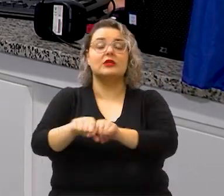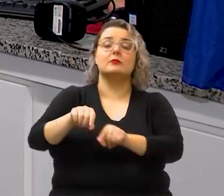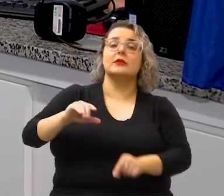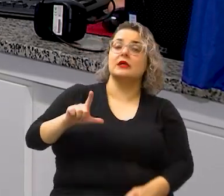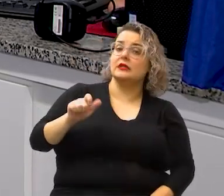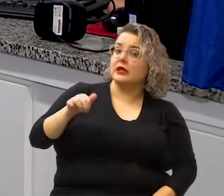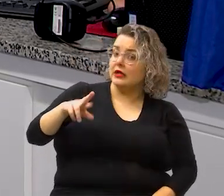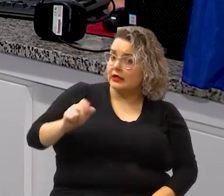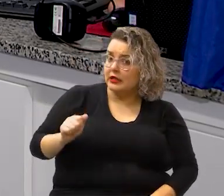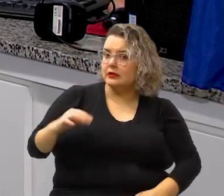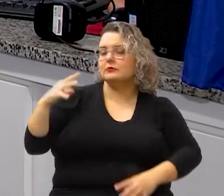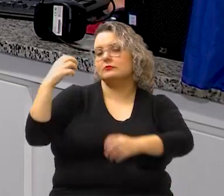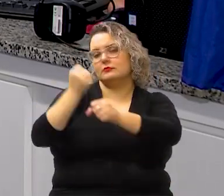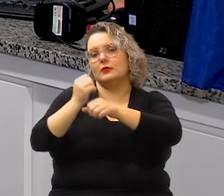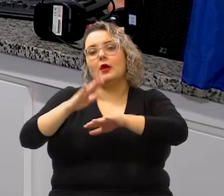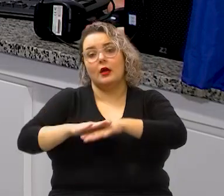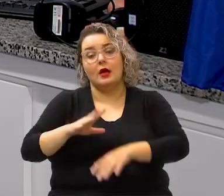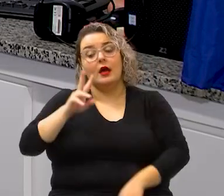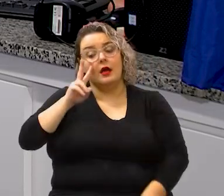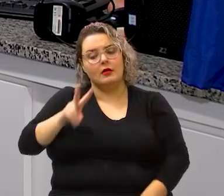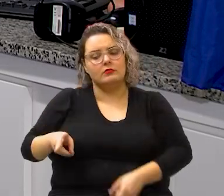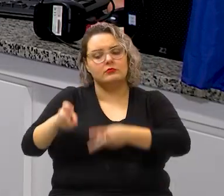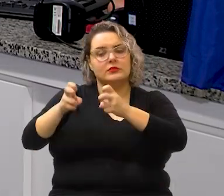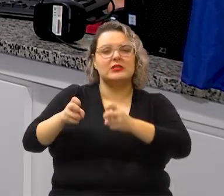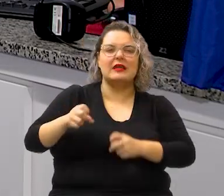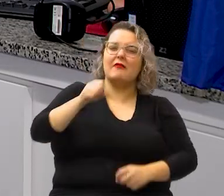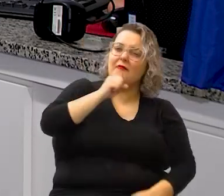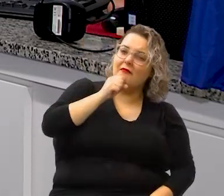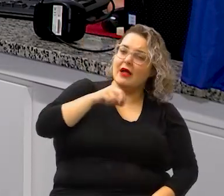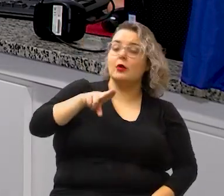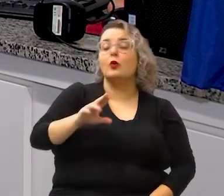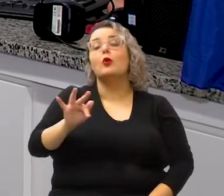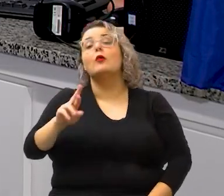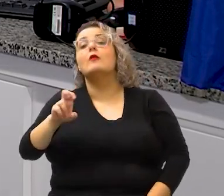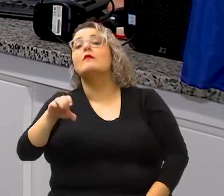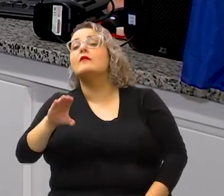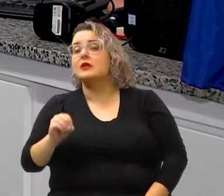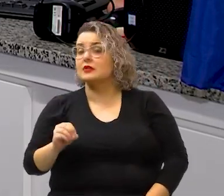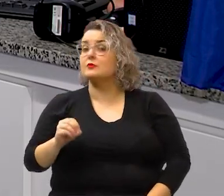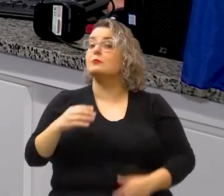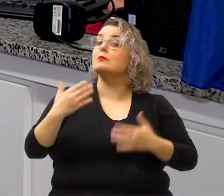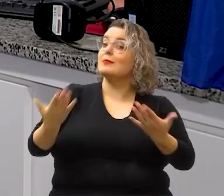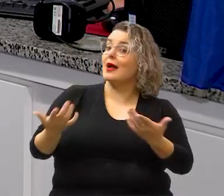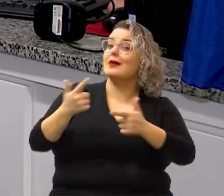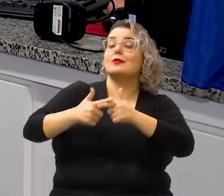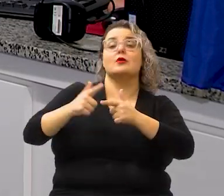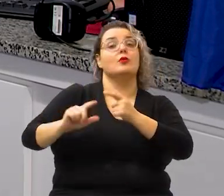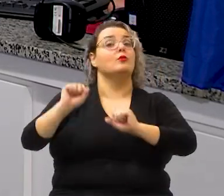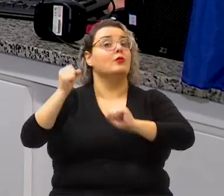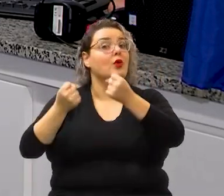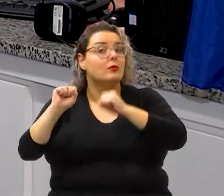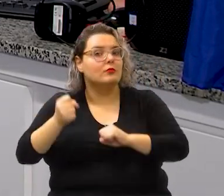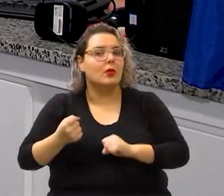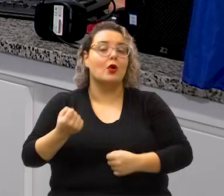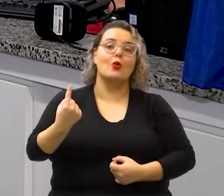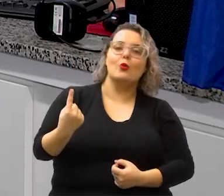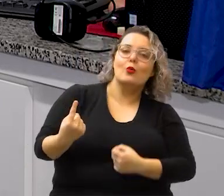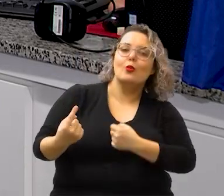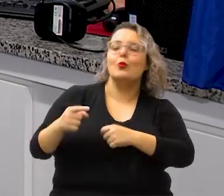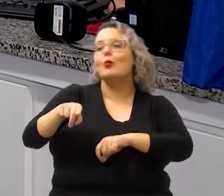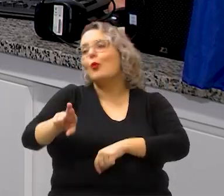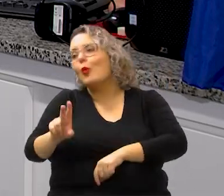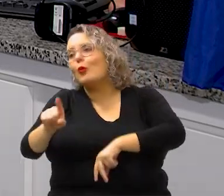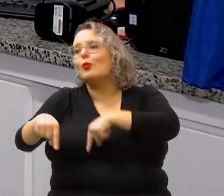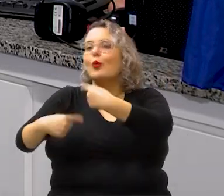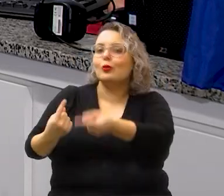Daí, através de equações, a gente consegue ver se ele é fresco ou velho. Só que muitas vezes o problema da indústria é que talvez um